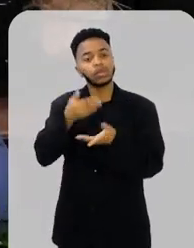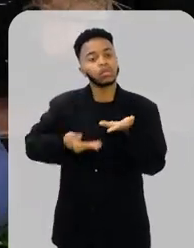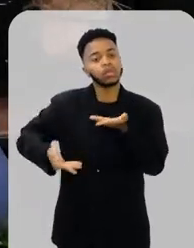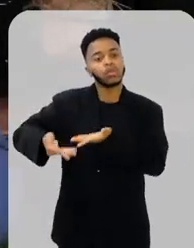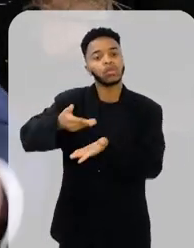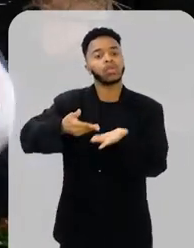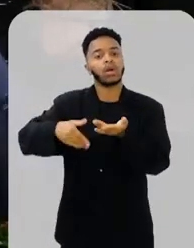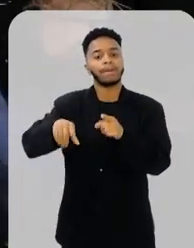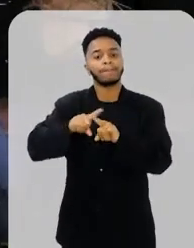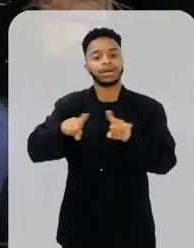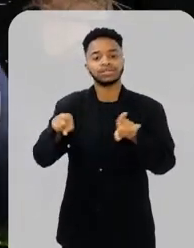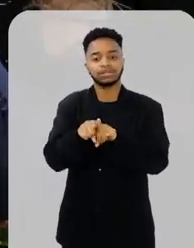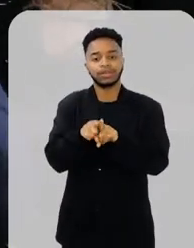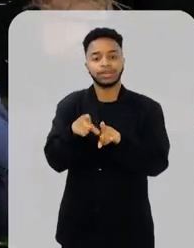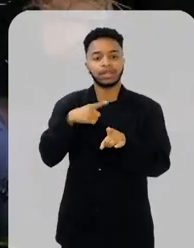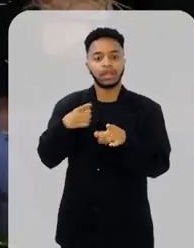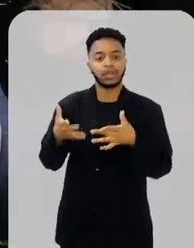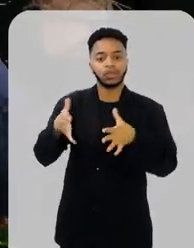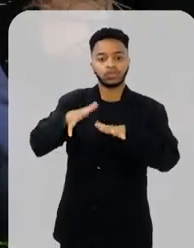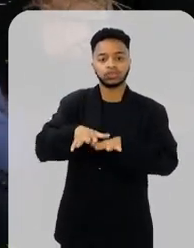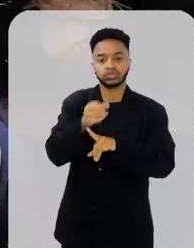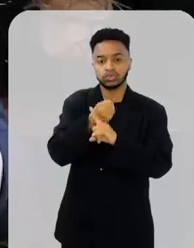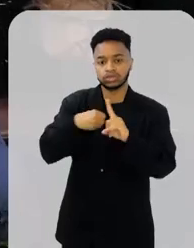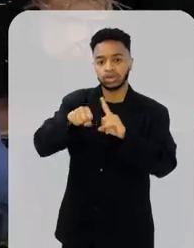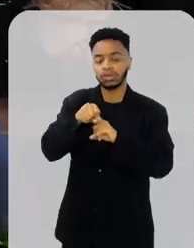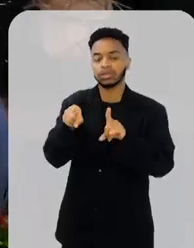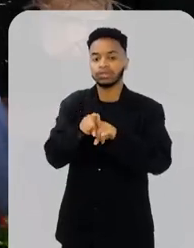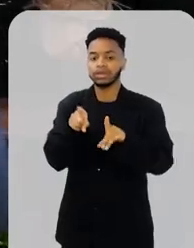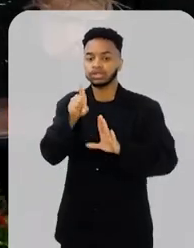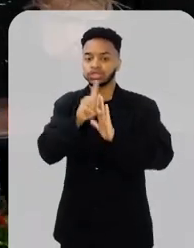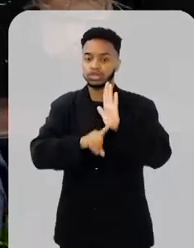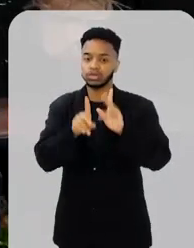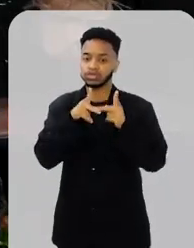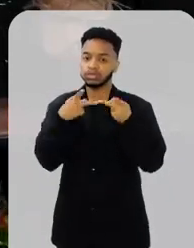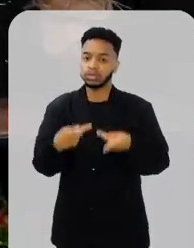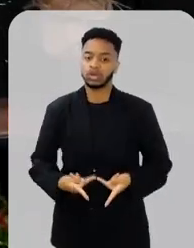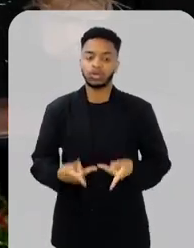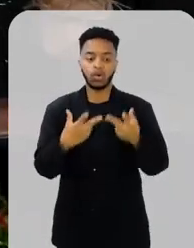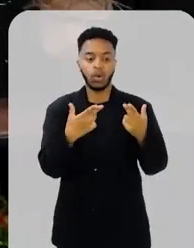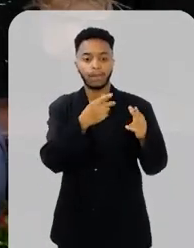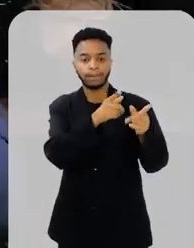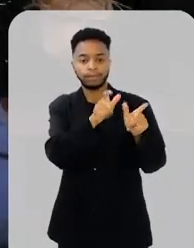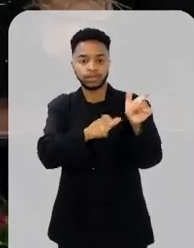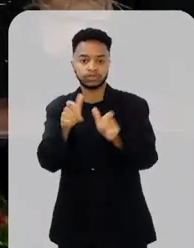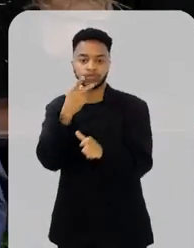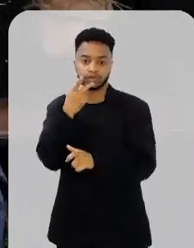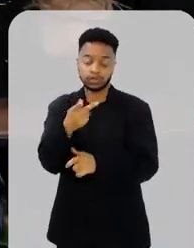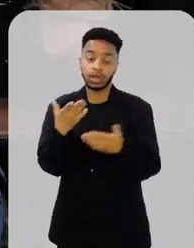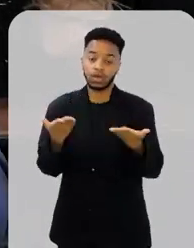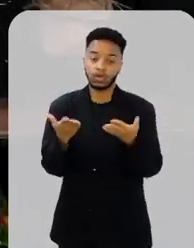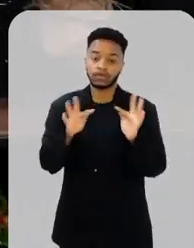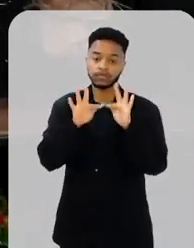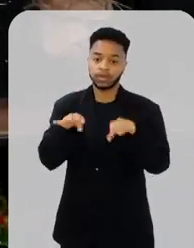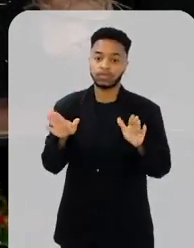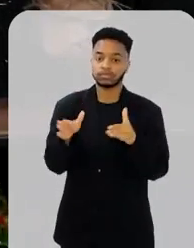um ambiente harmonizado, mas também de inclusão social e direitos humanos, como foi dito pelos nossos entrevistados. Então, fechamos